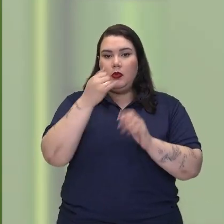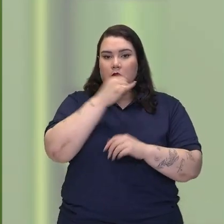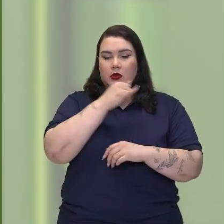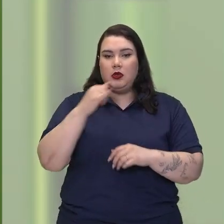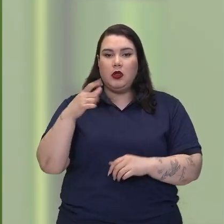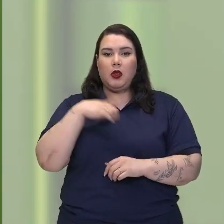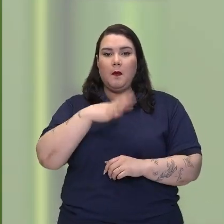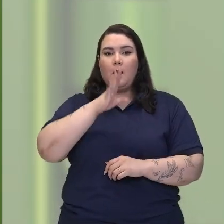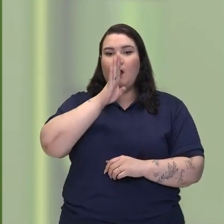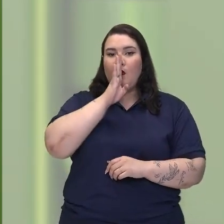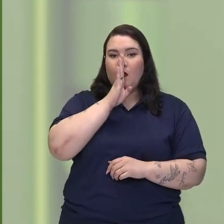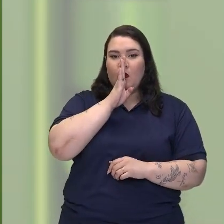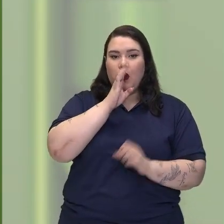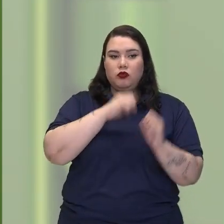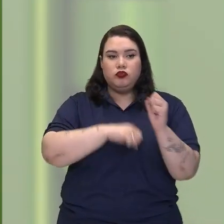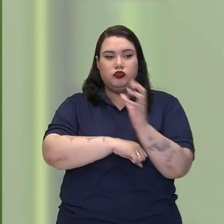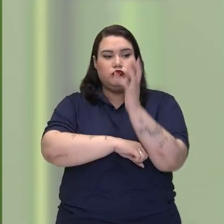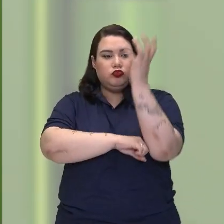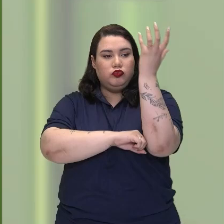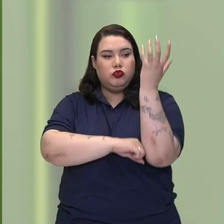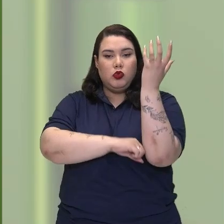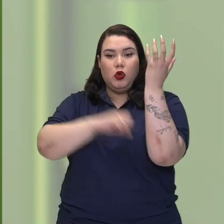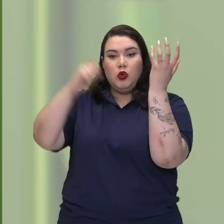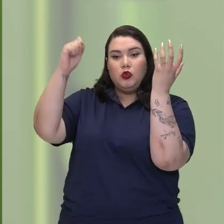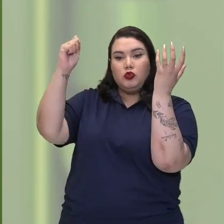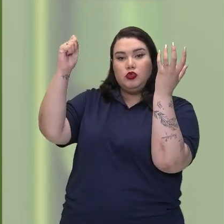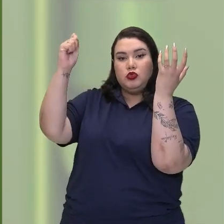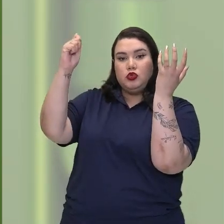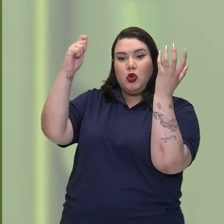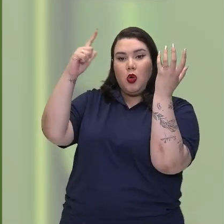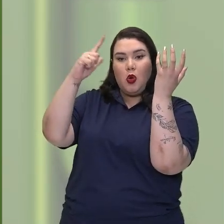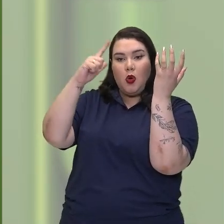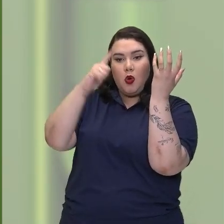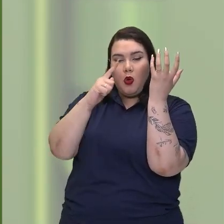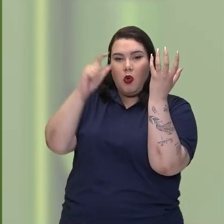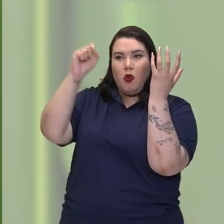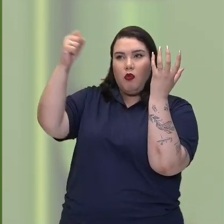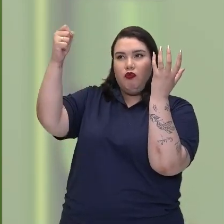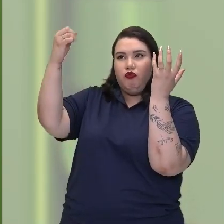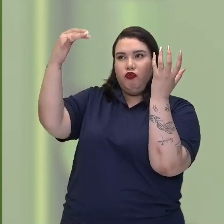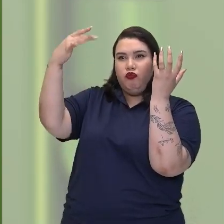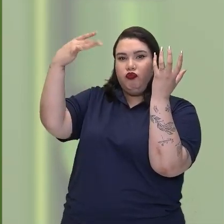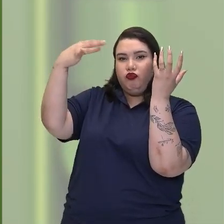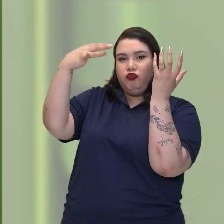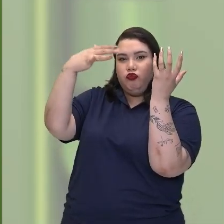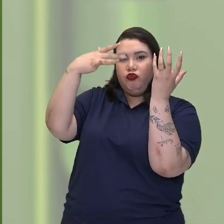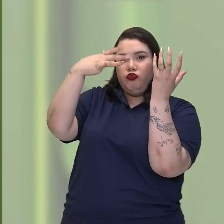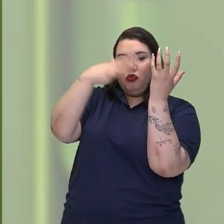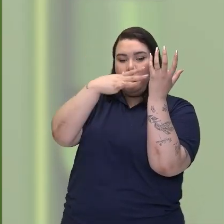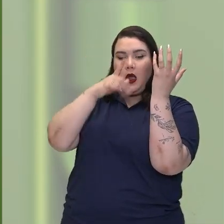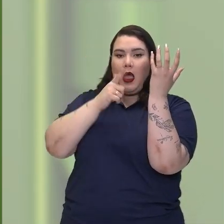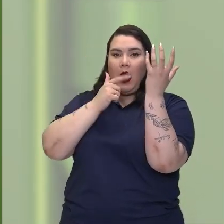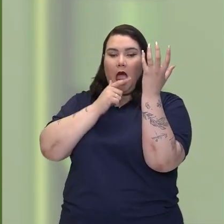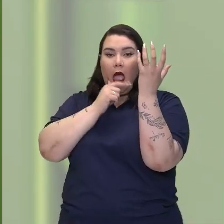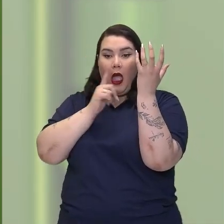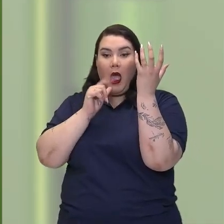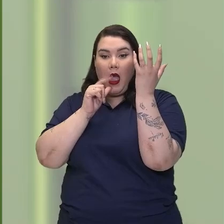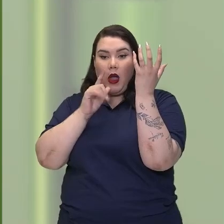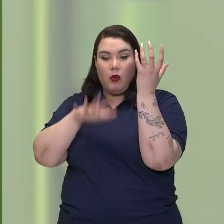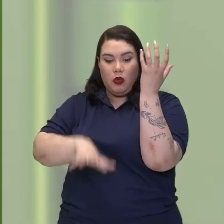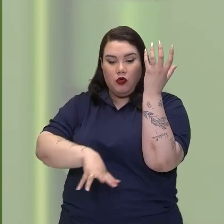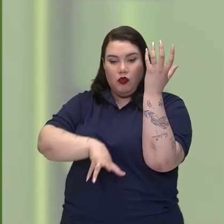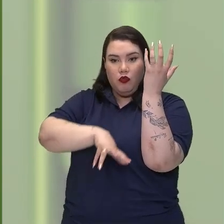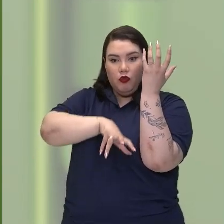ali paradinha, recebendo energia solar, vai lá capturar o gás carbônico, absorve a água e